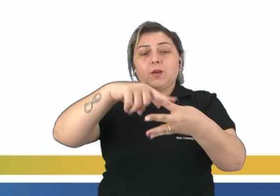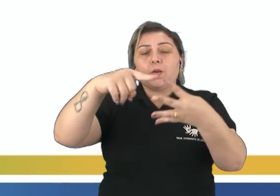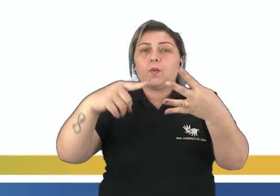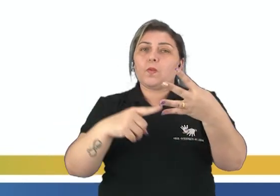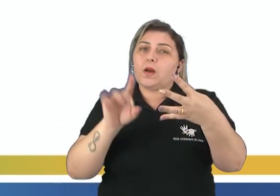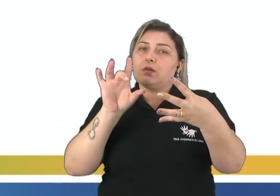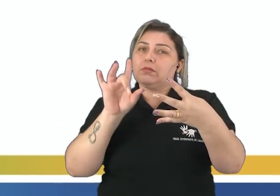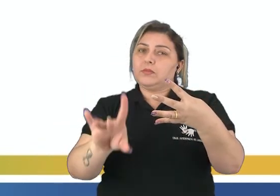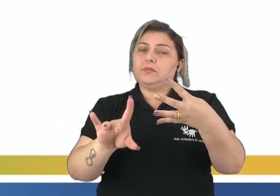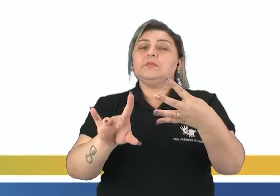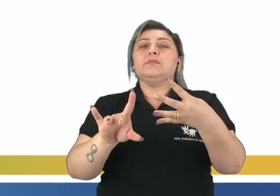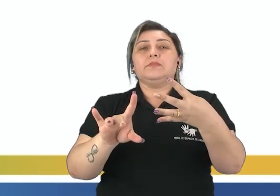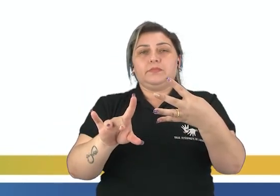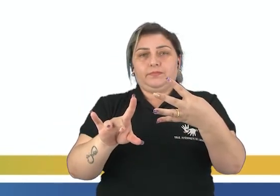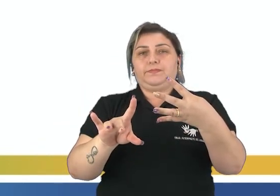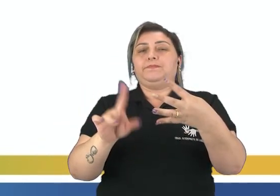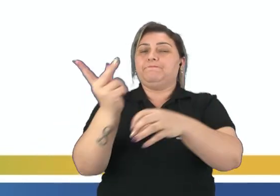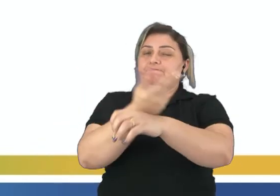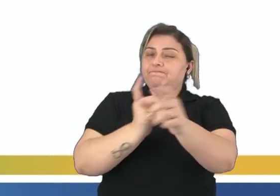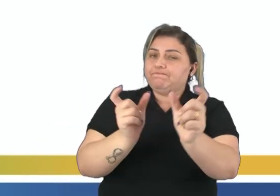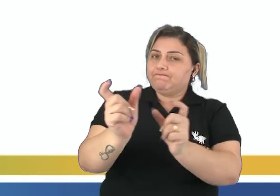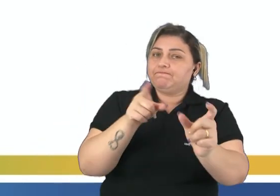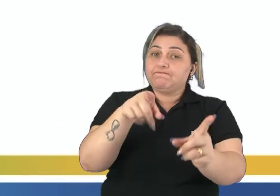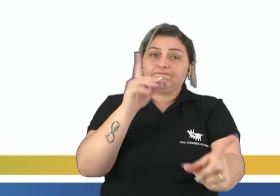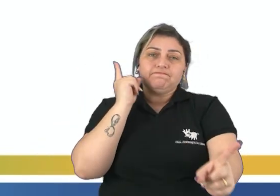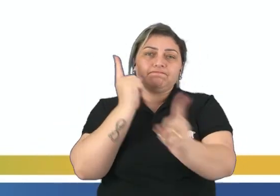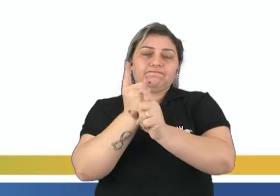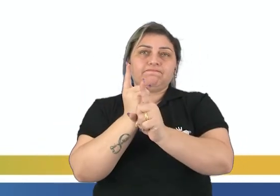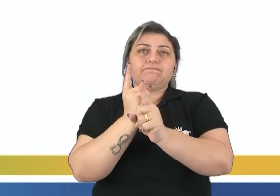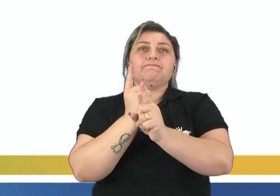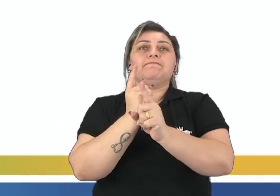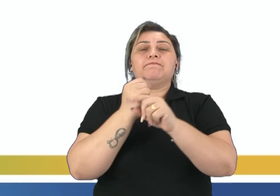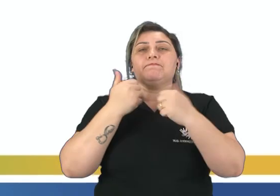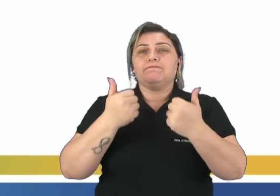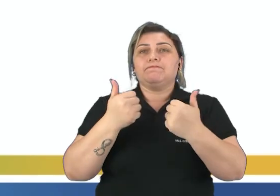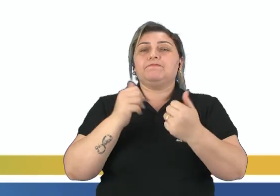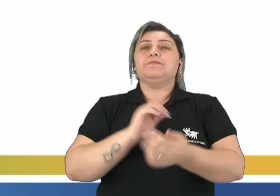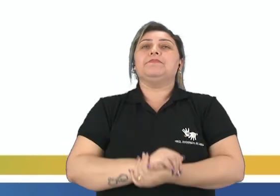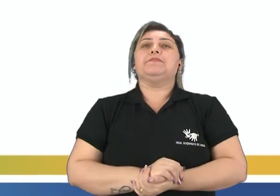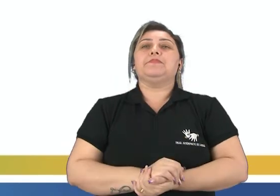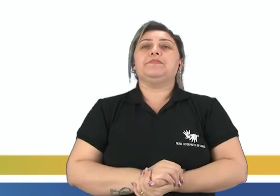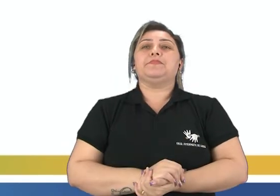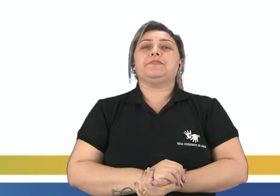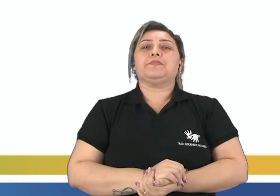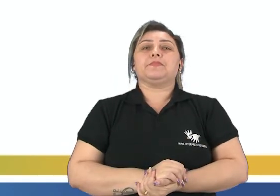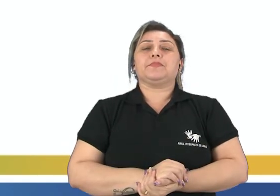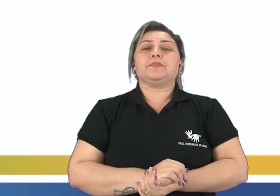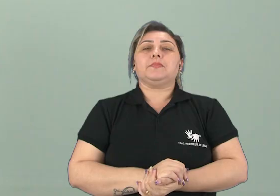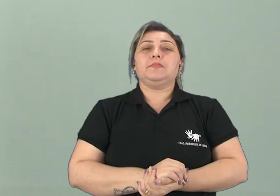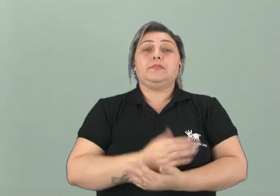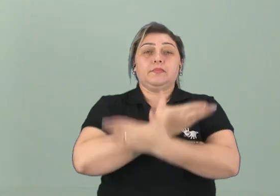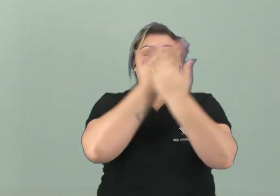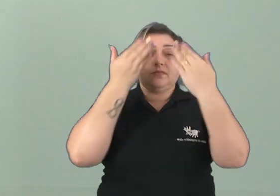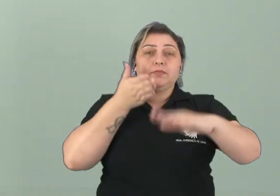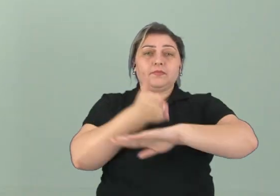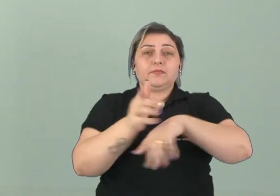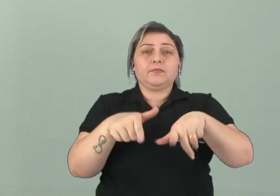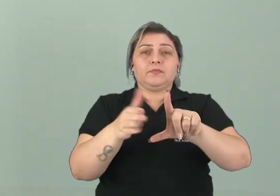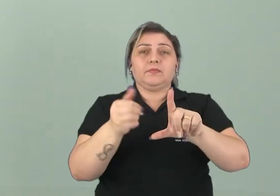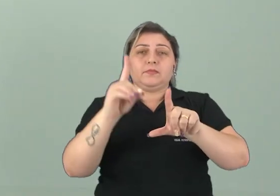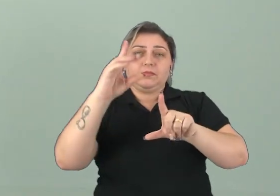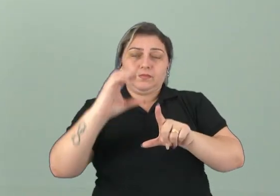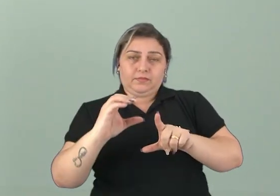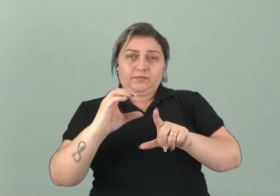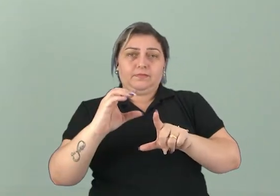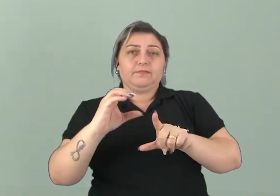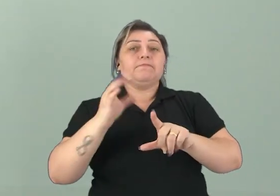esportes dentro dessa caça-palavra para vocês procurarem, tá bom? Então, não esqueçam de acessar a plataforma